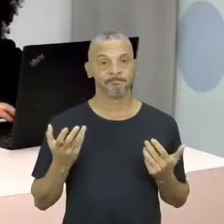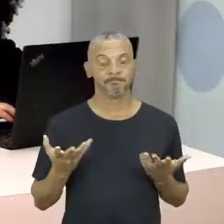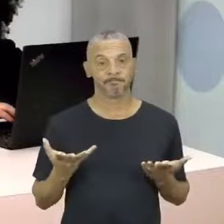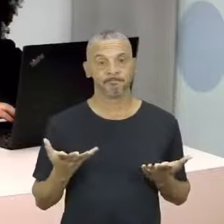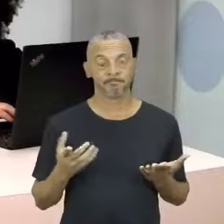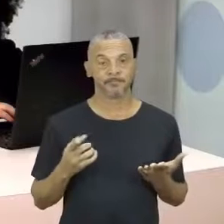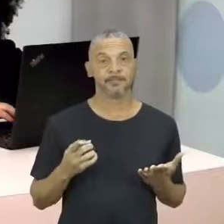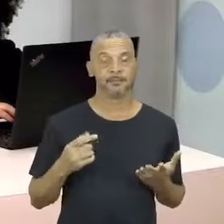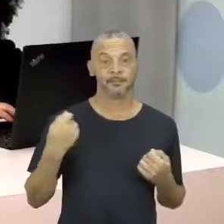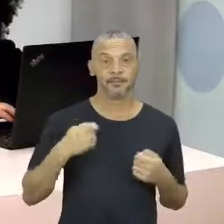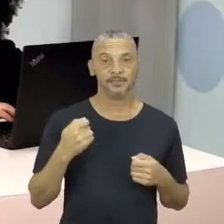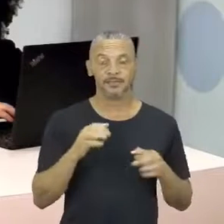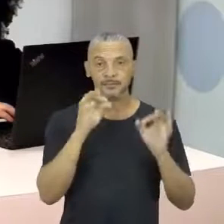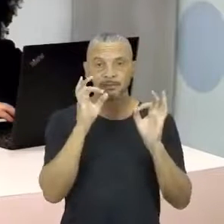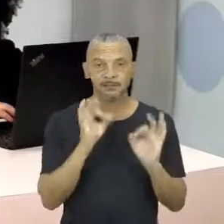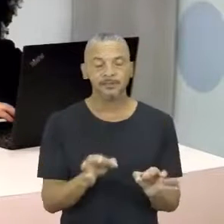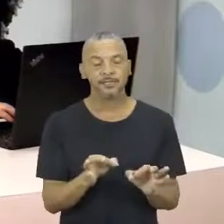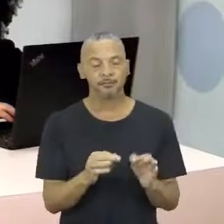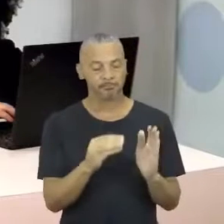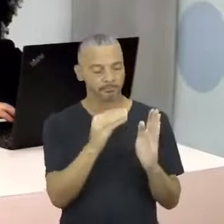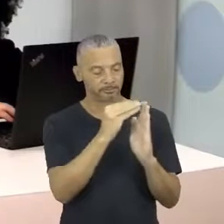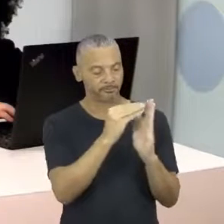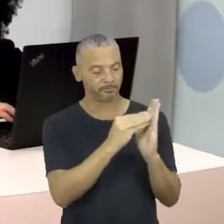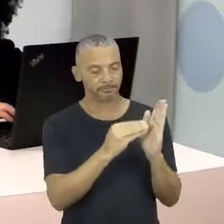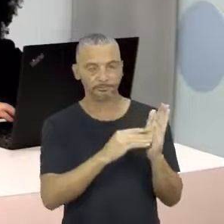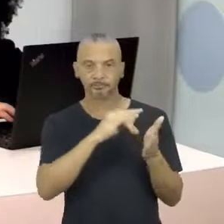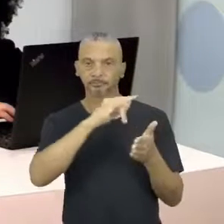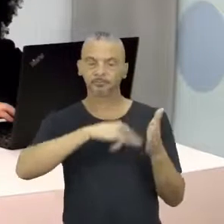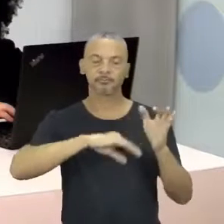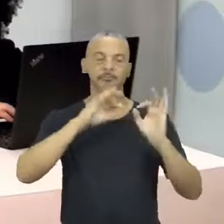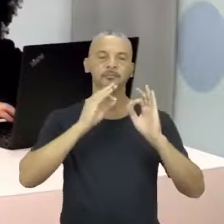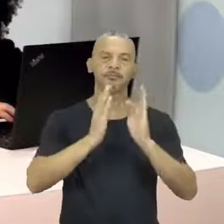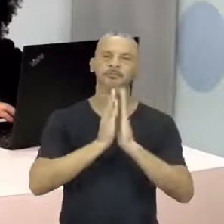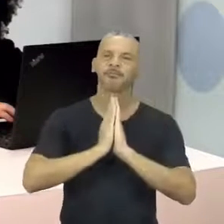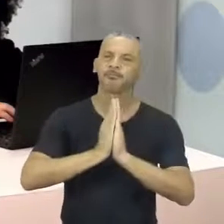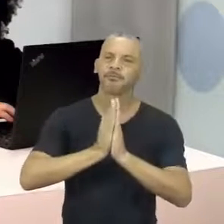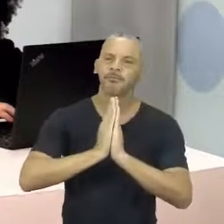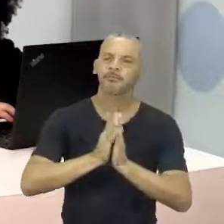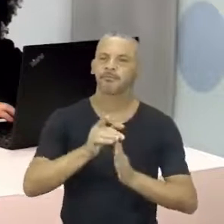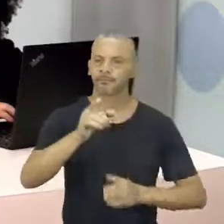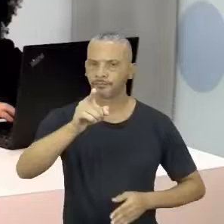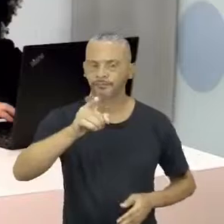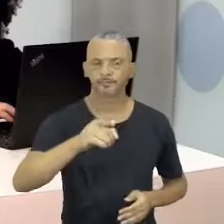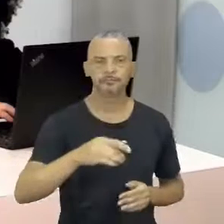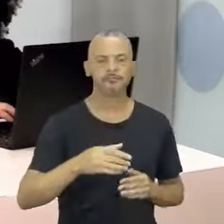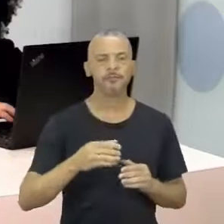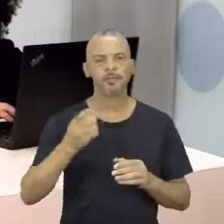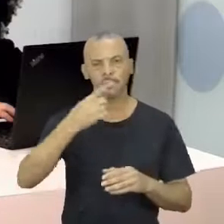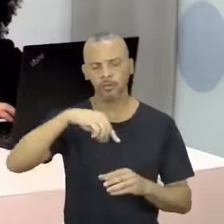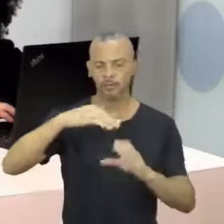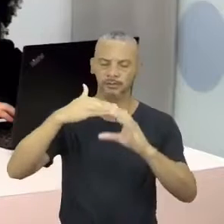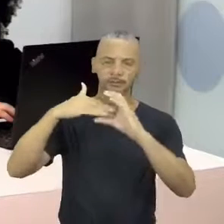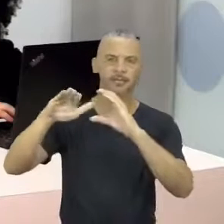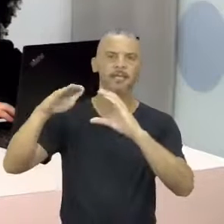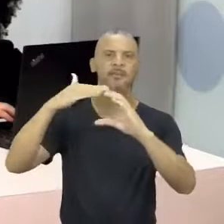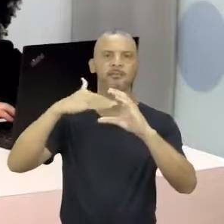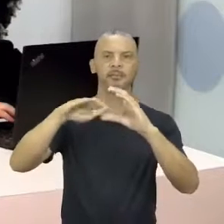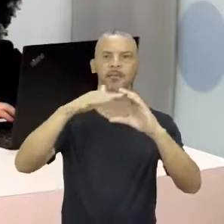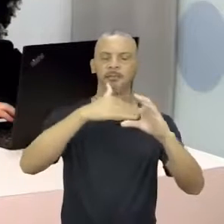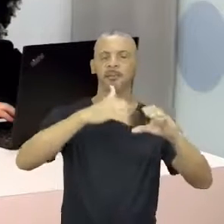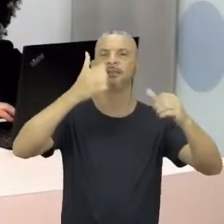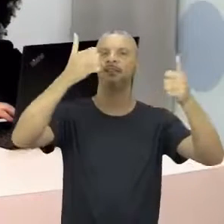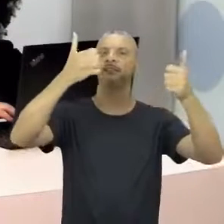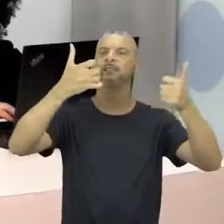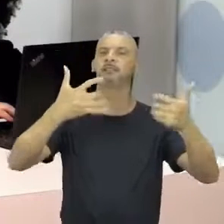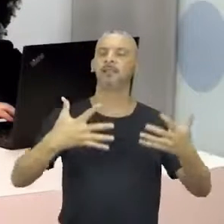atribuição inicial para contratação temporária. Então, por favor, a gente vai enviar um e-mail com o tutorial,